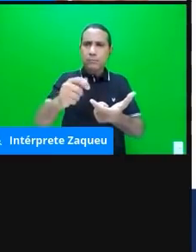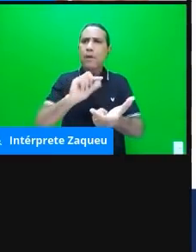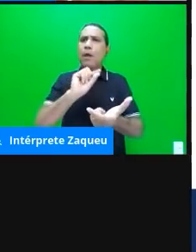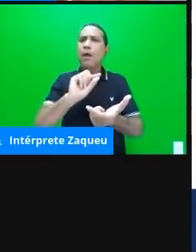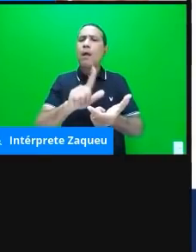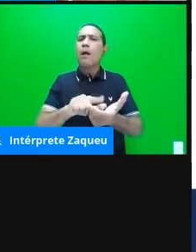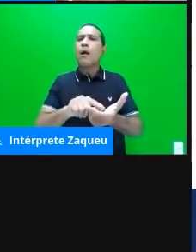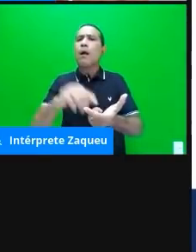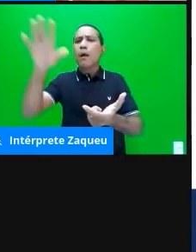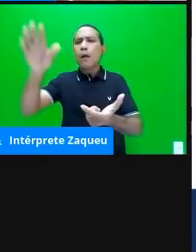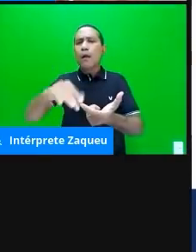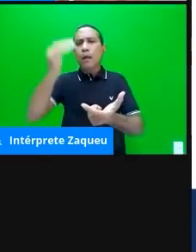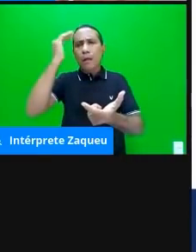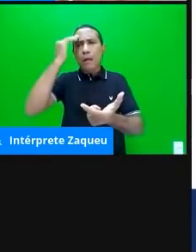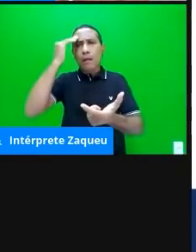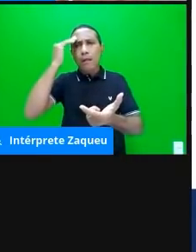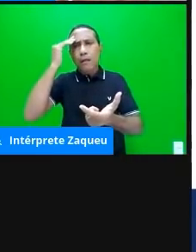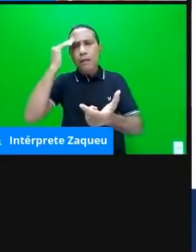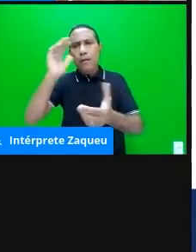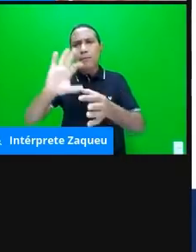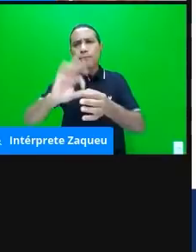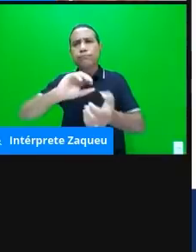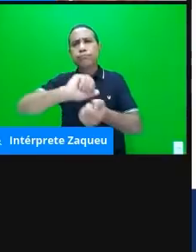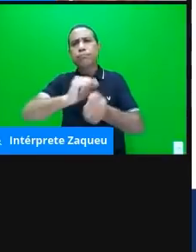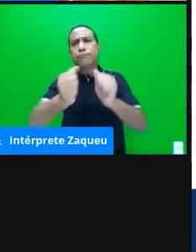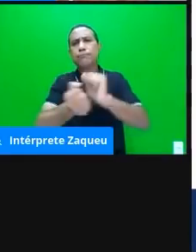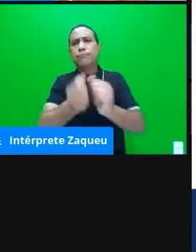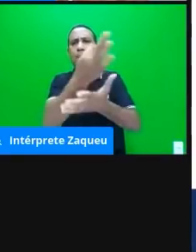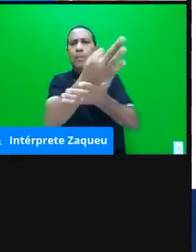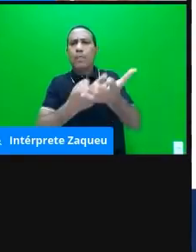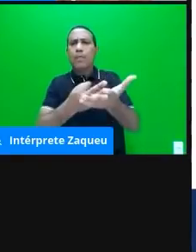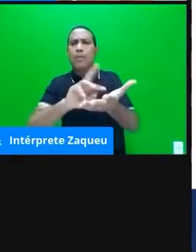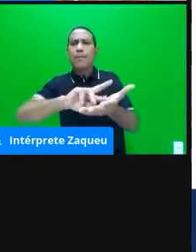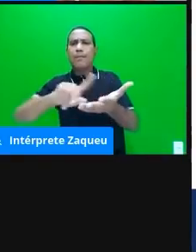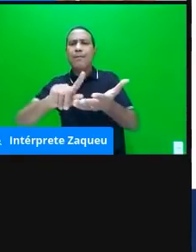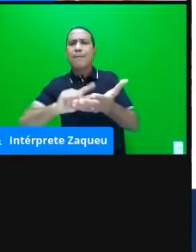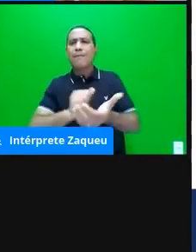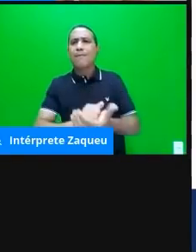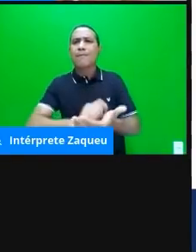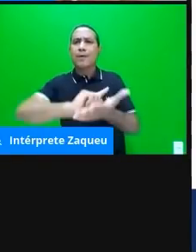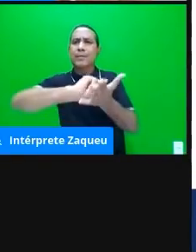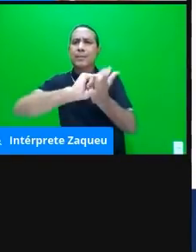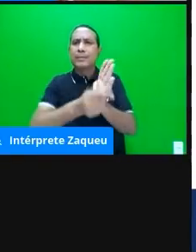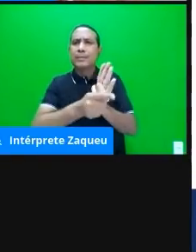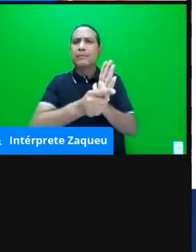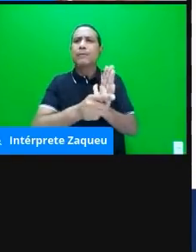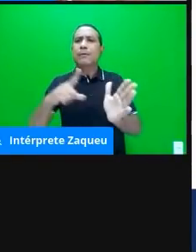e interpretar textos de diferentes gêneros que circulam nas práticas